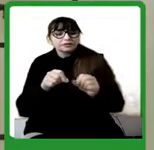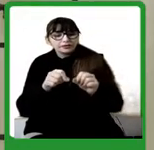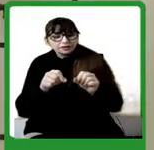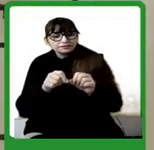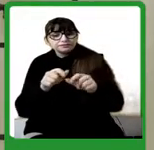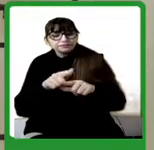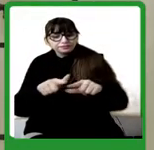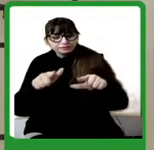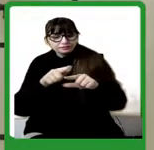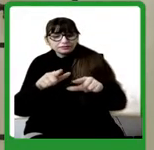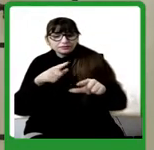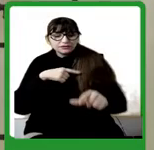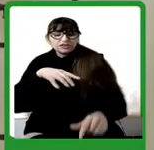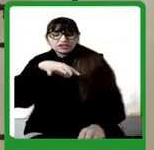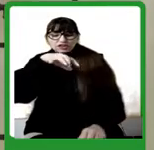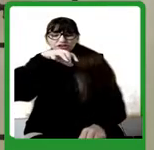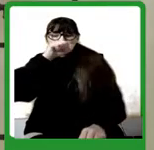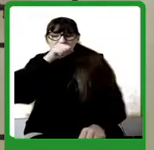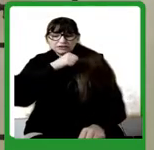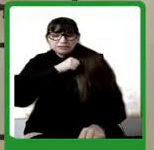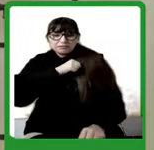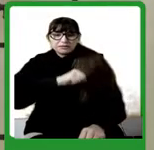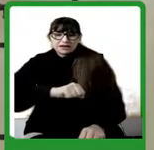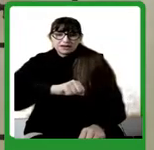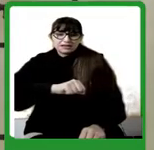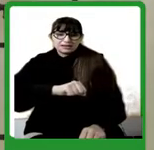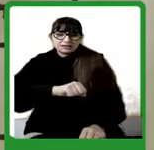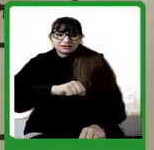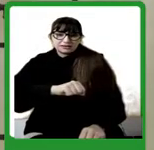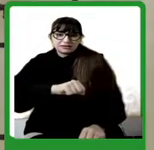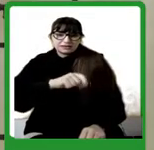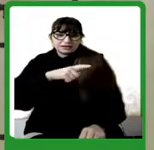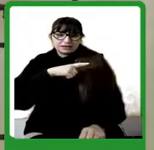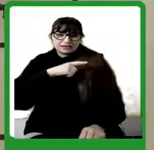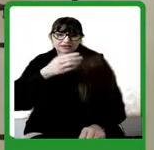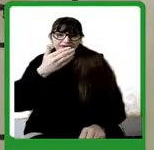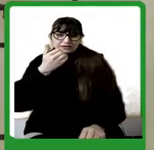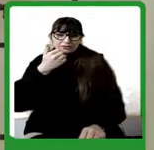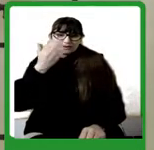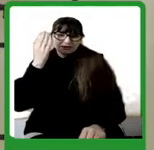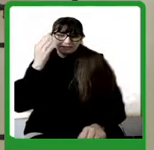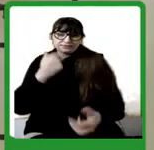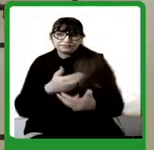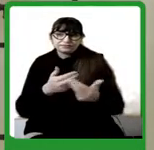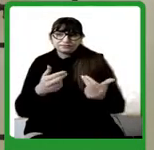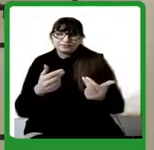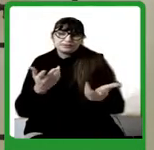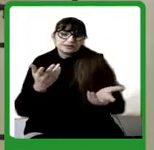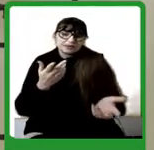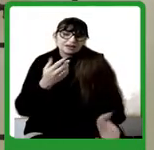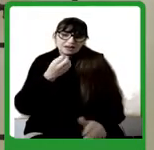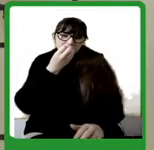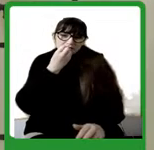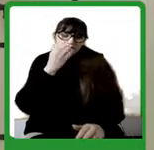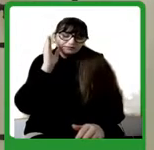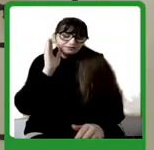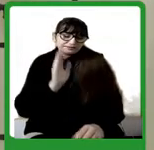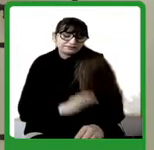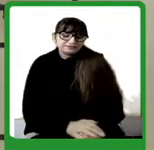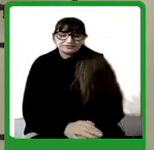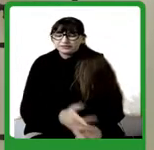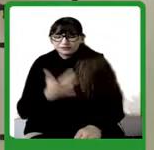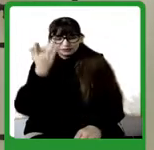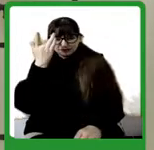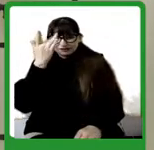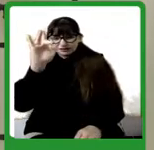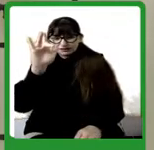cheiro de merda. Ah, porque passa, tem tanta parte boa do boi para comer, para me comer o bucho. Tem gosto de merda também, ele também. Ah, também não sei. Badin